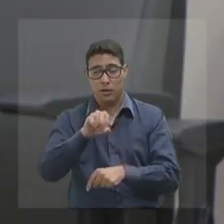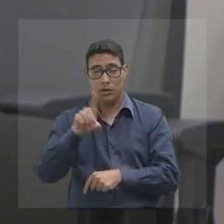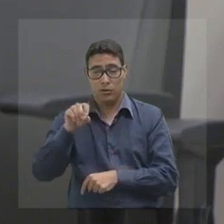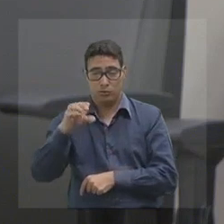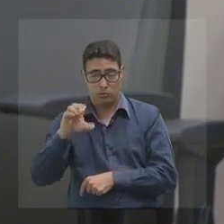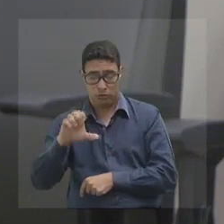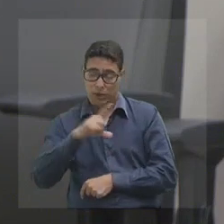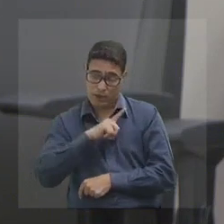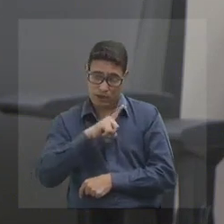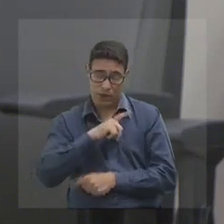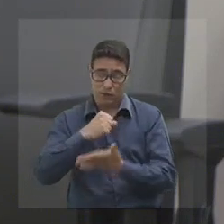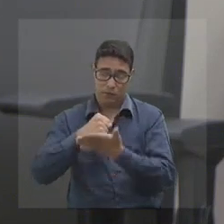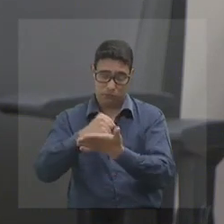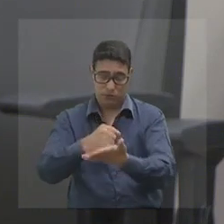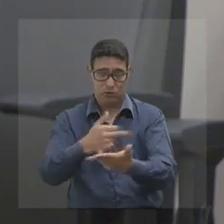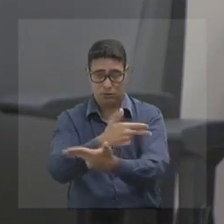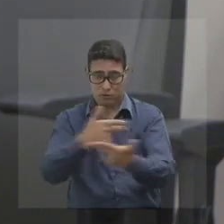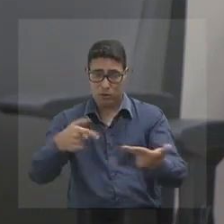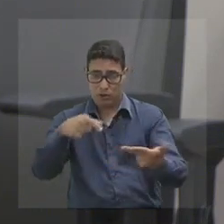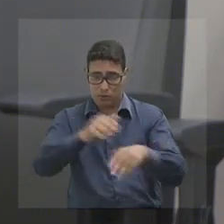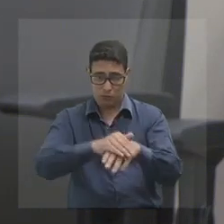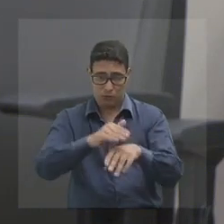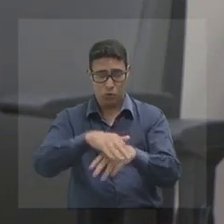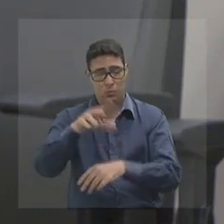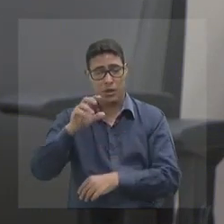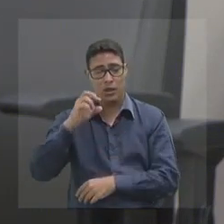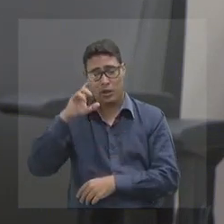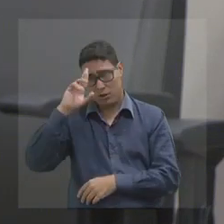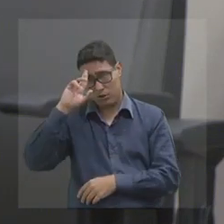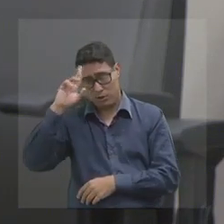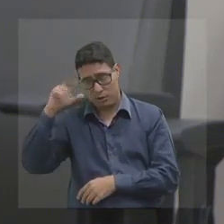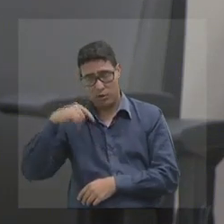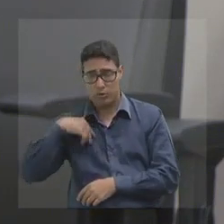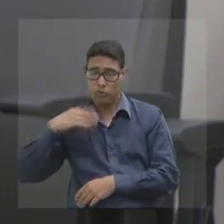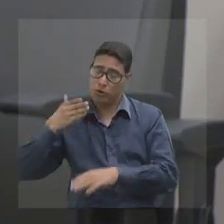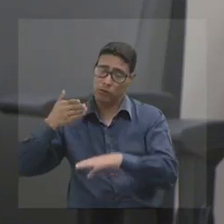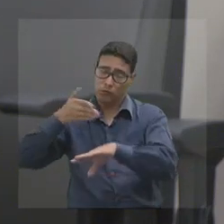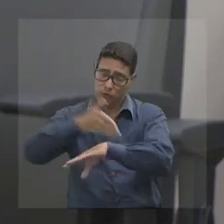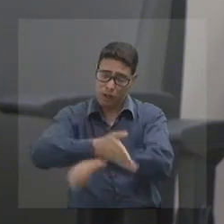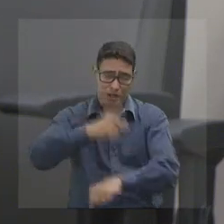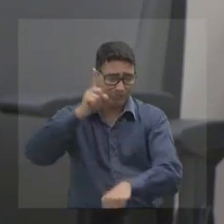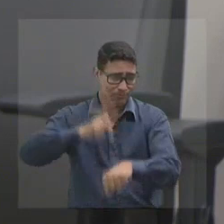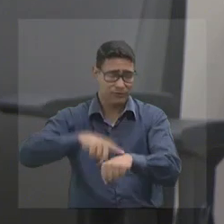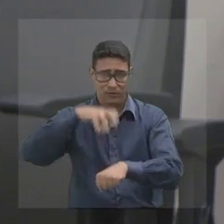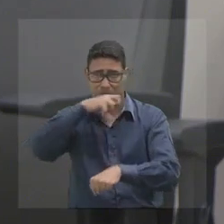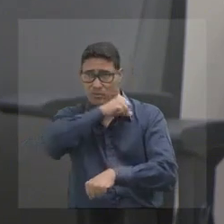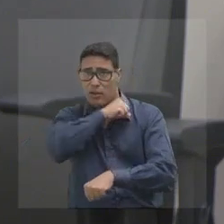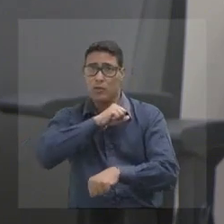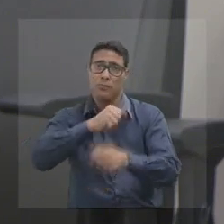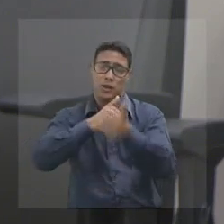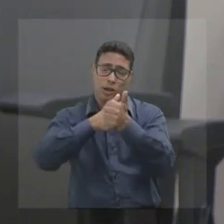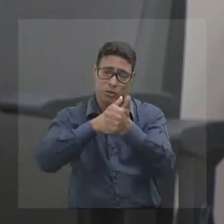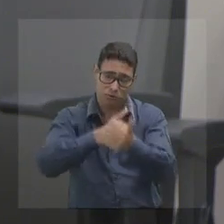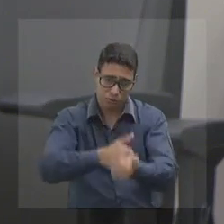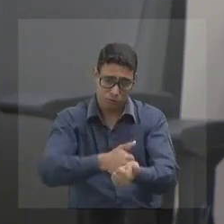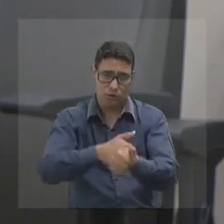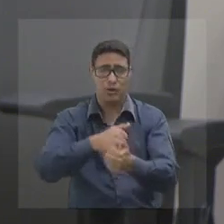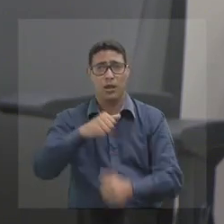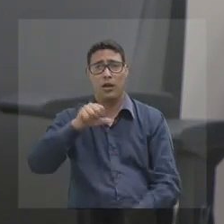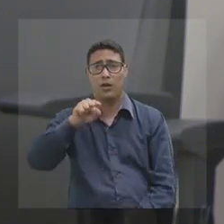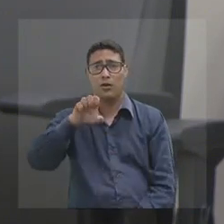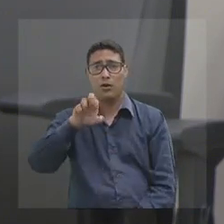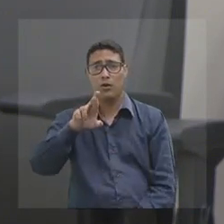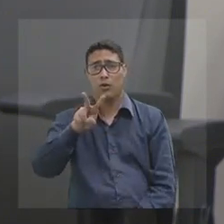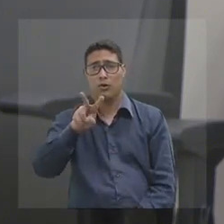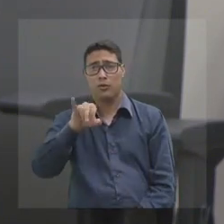uma diretora inclusive se deslocou para o local imediatamente acompanhou o servidor na